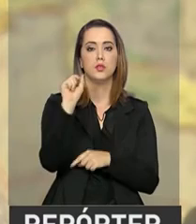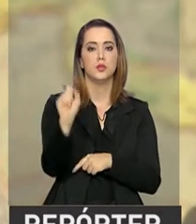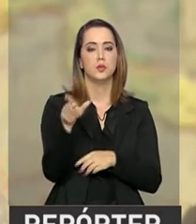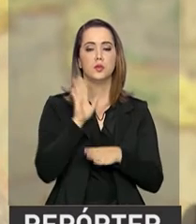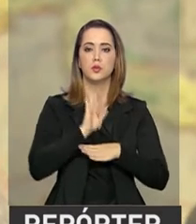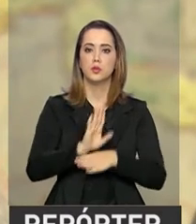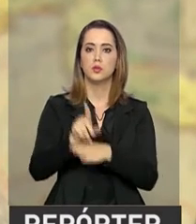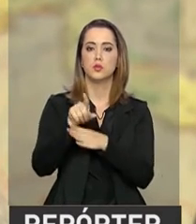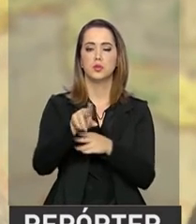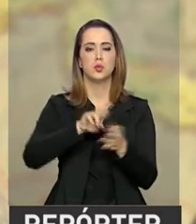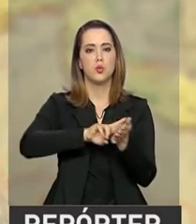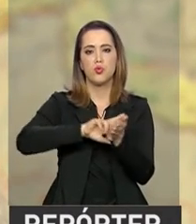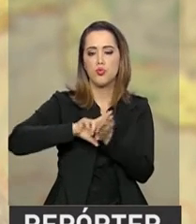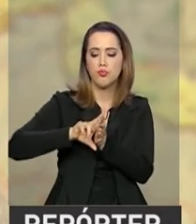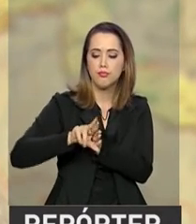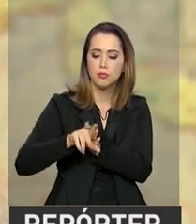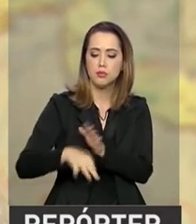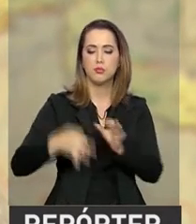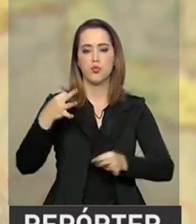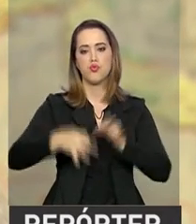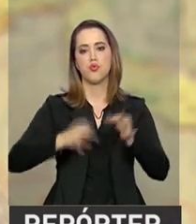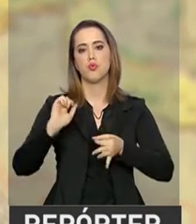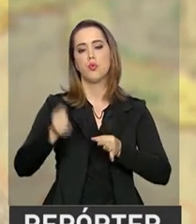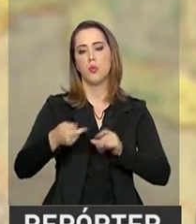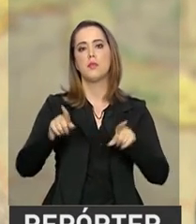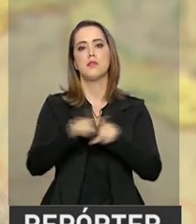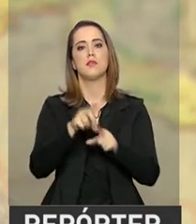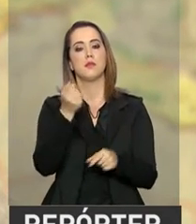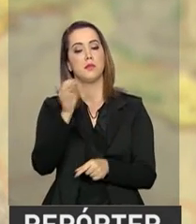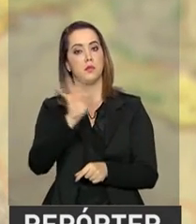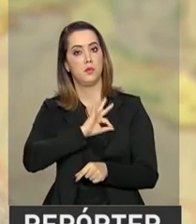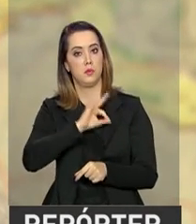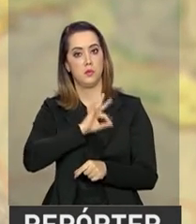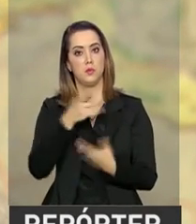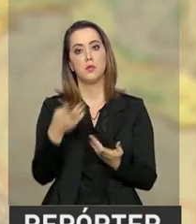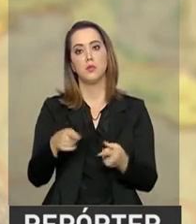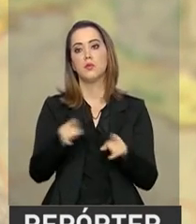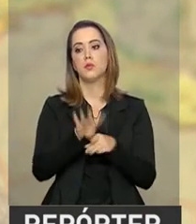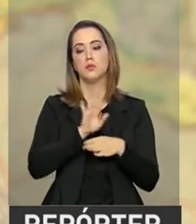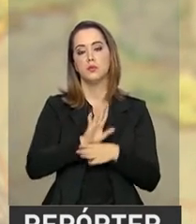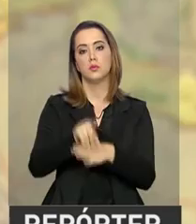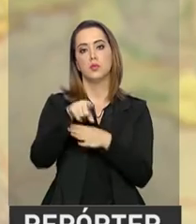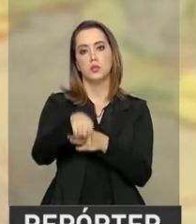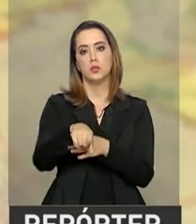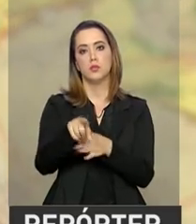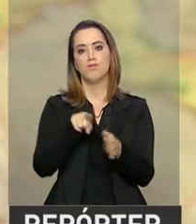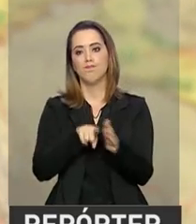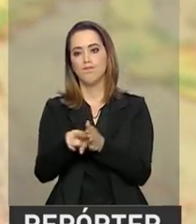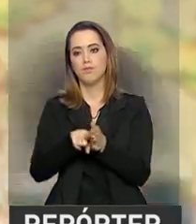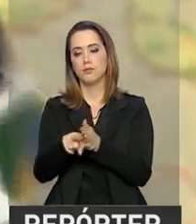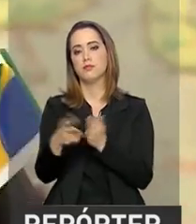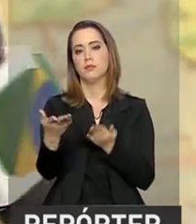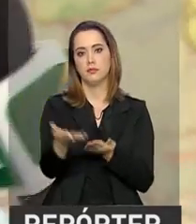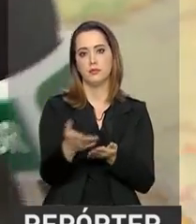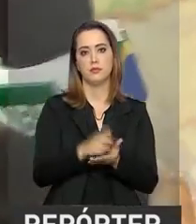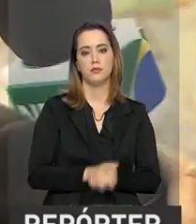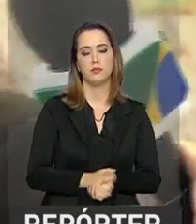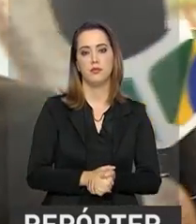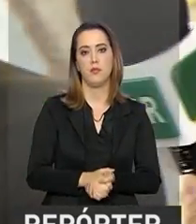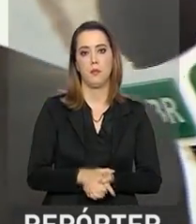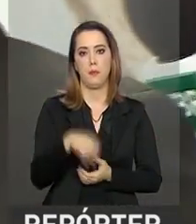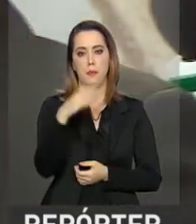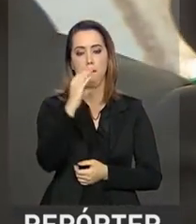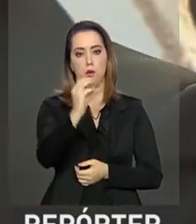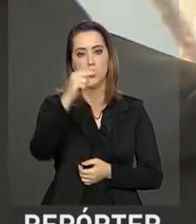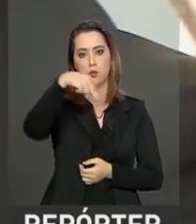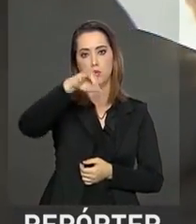além dos Procuradores federais do juízes e dos policiais que atuam na investigação desses crimes o Conselho Nacional